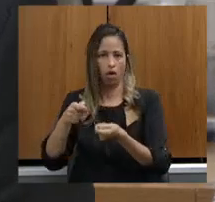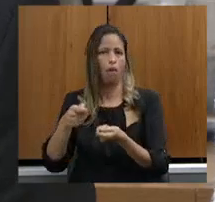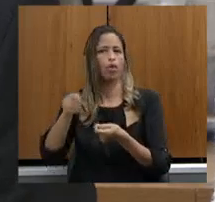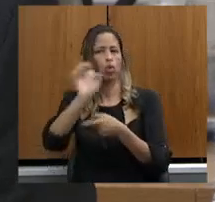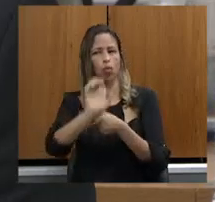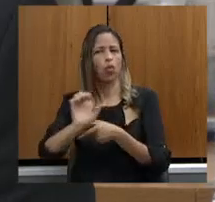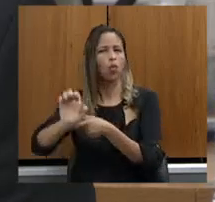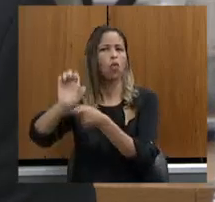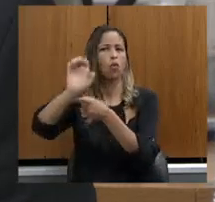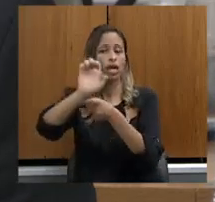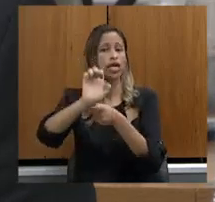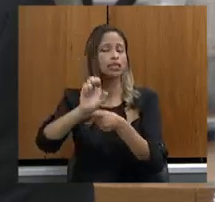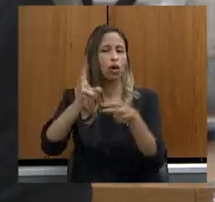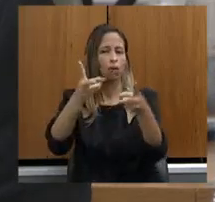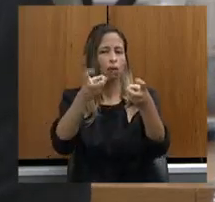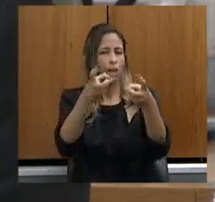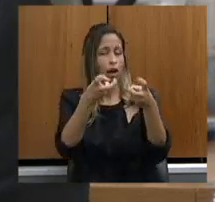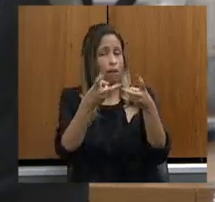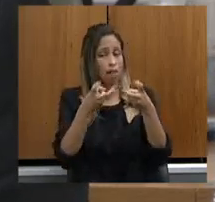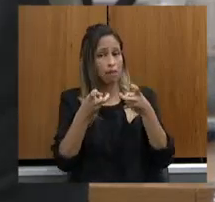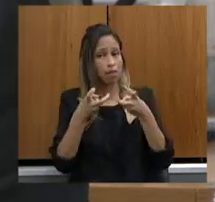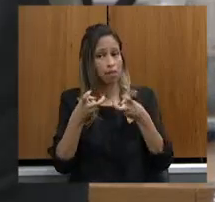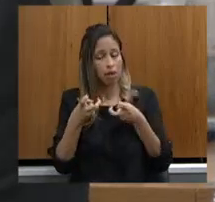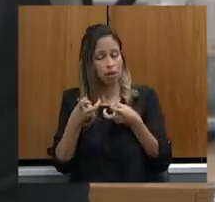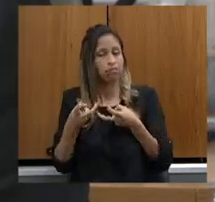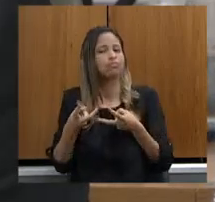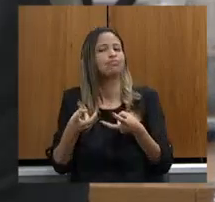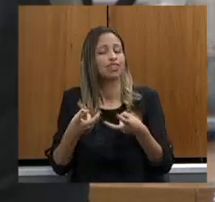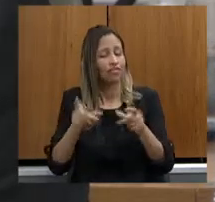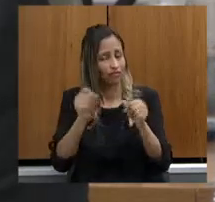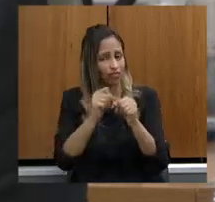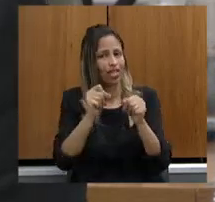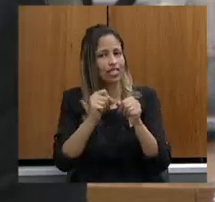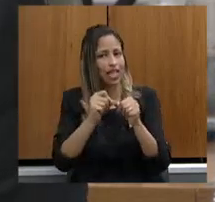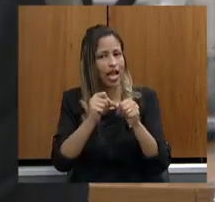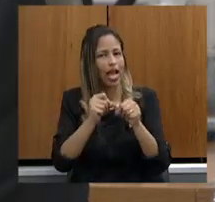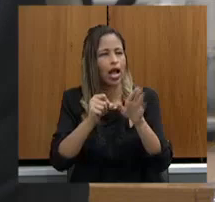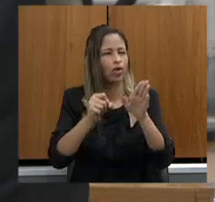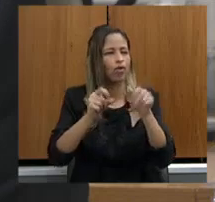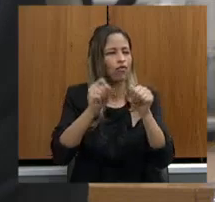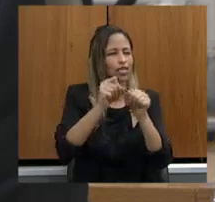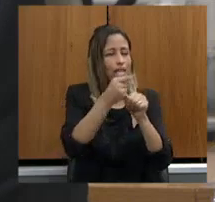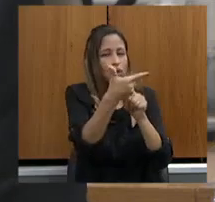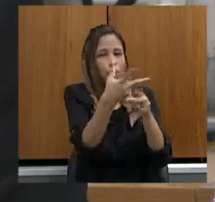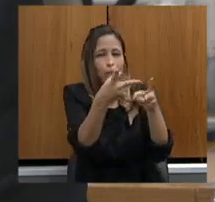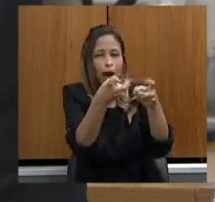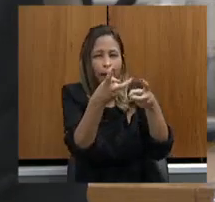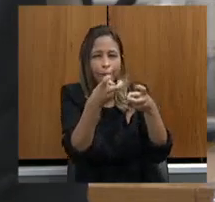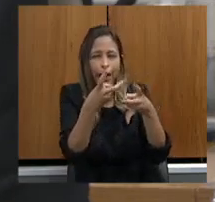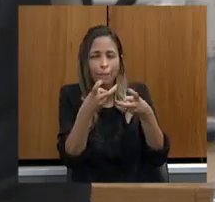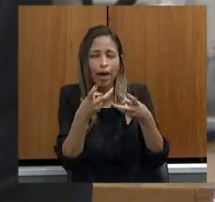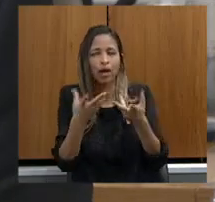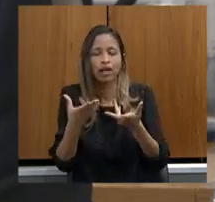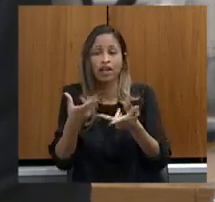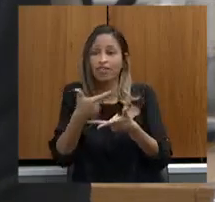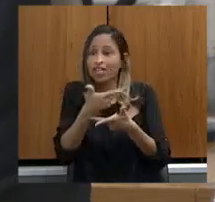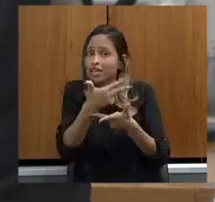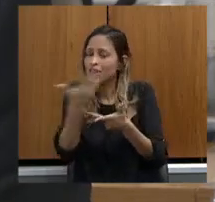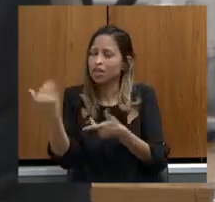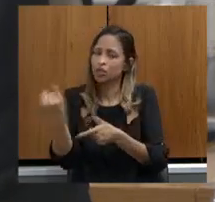sistematicamente atraindo investimentos buscando é cadeias de áreas